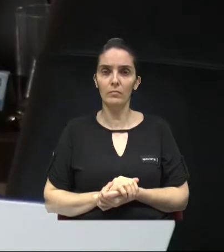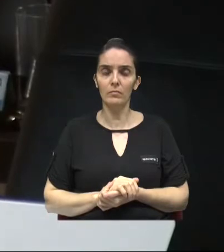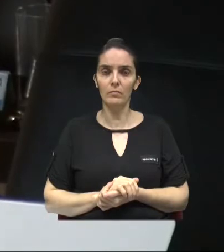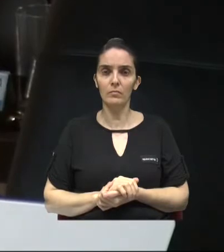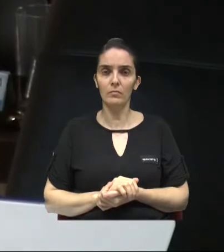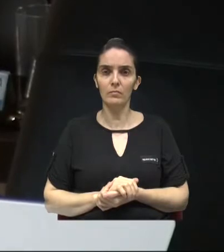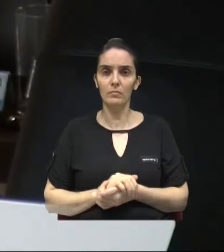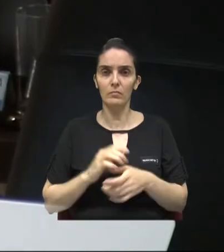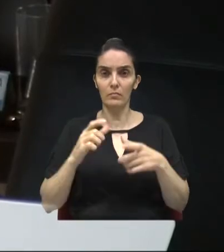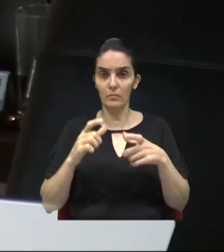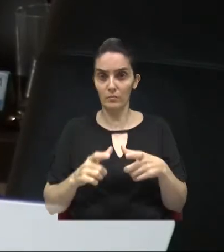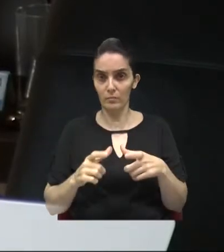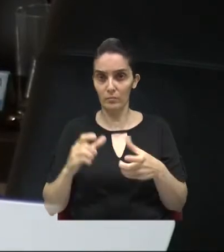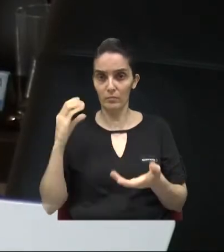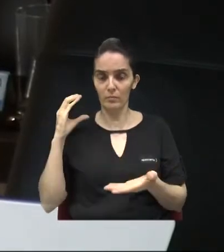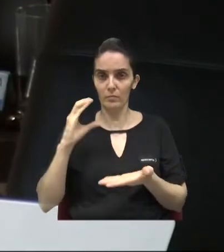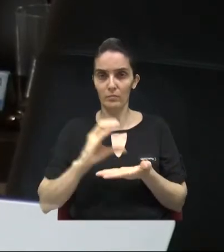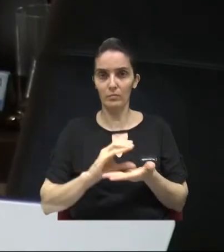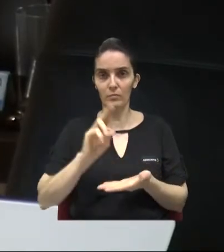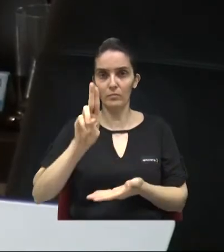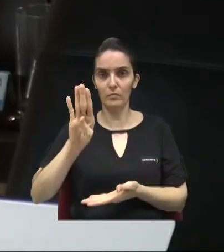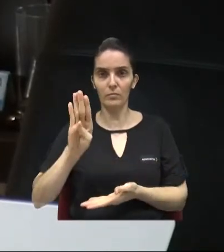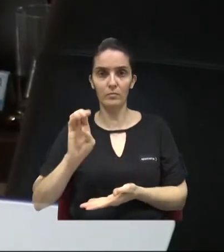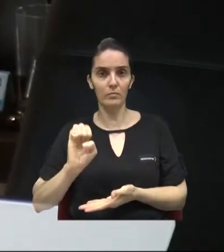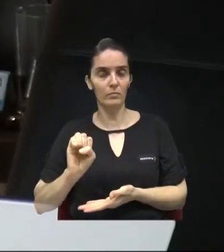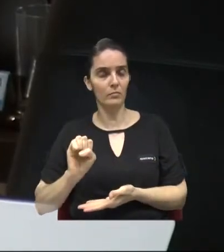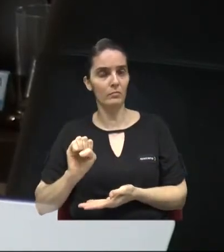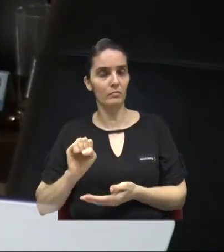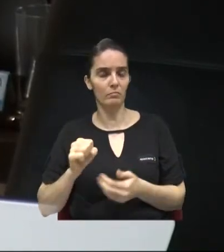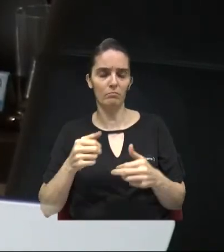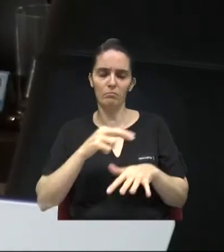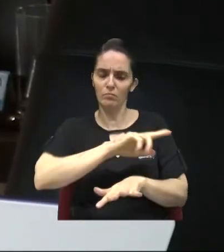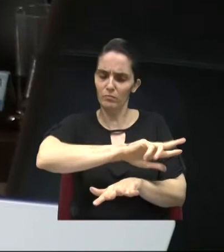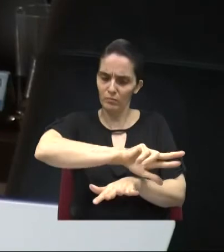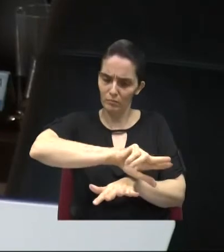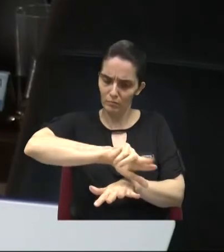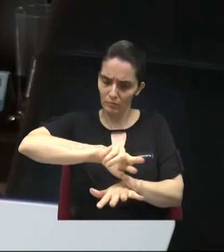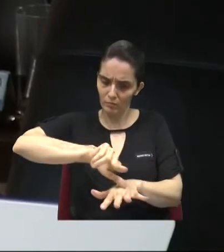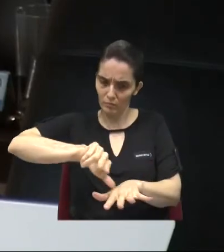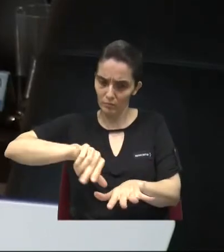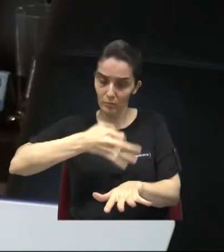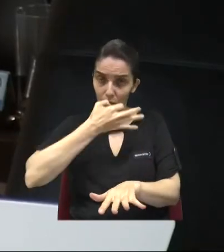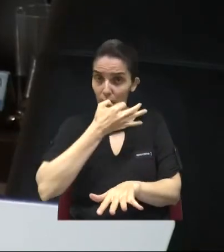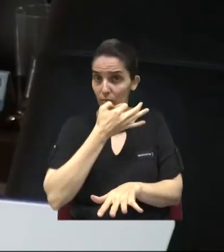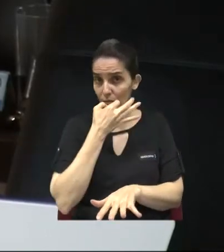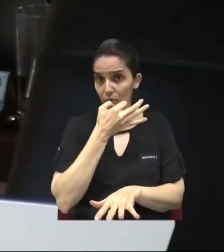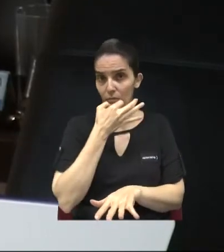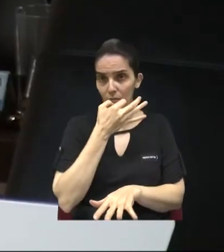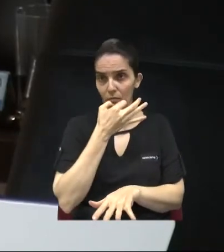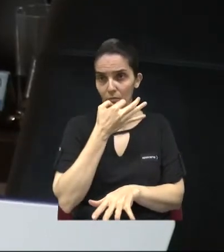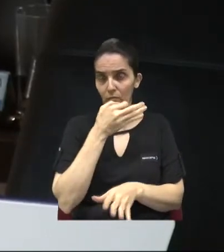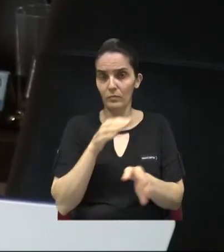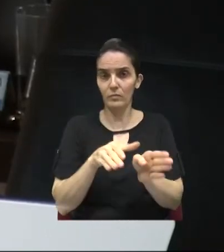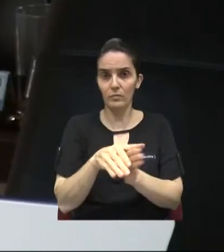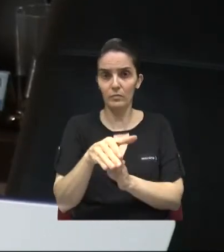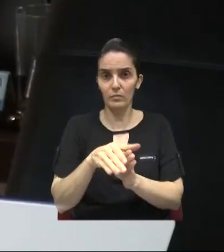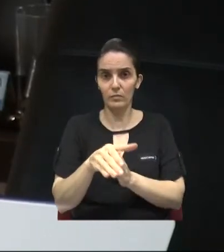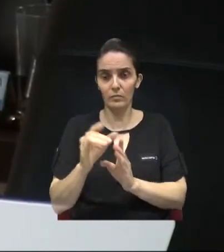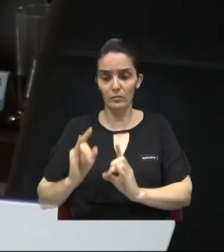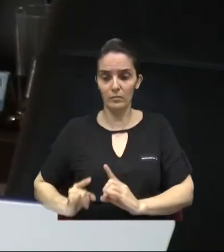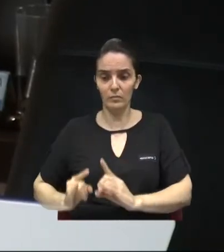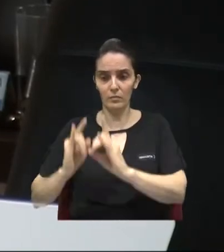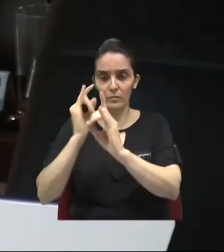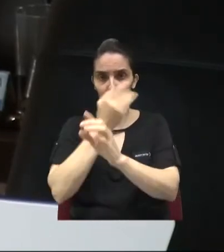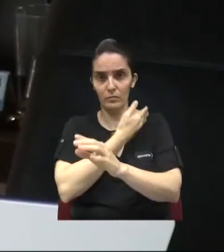Alocação de recursos para uma UBS, enfim, são sugestões para determinados prédios públicos e,